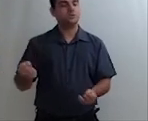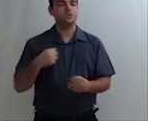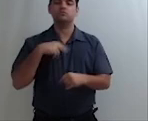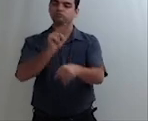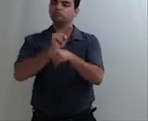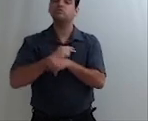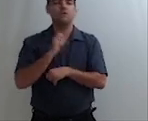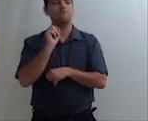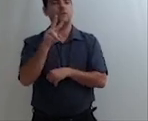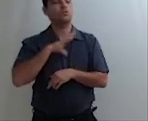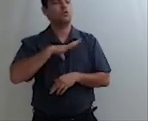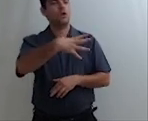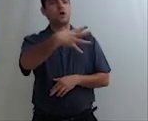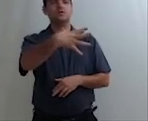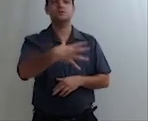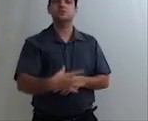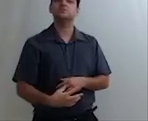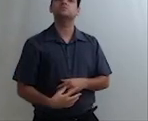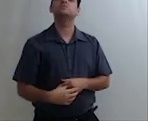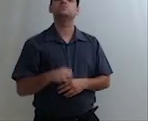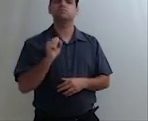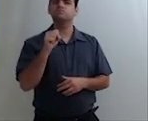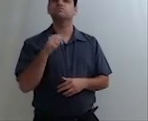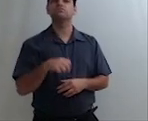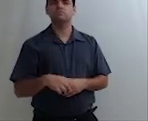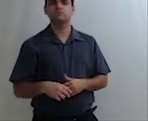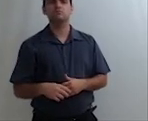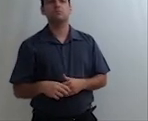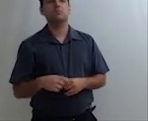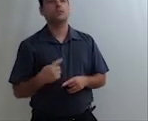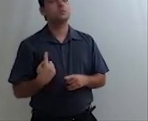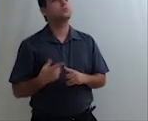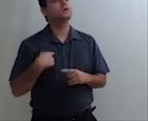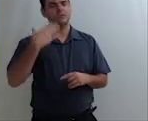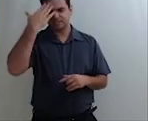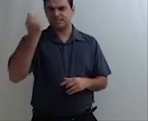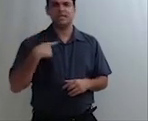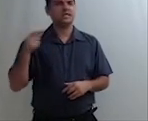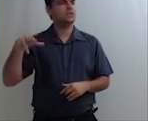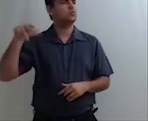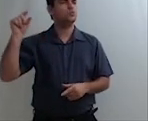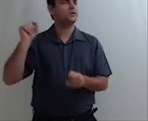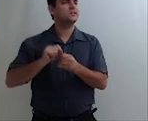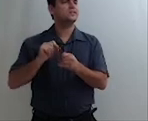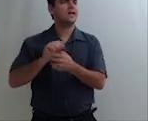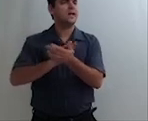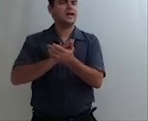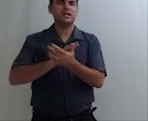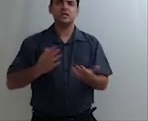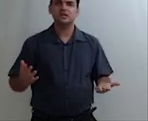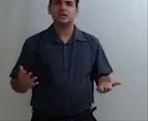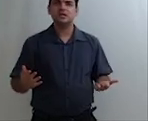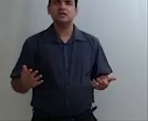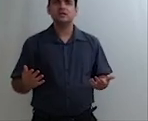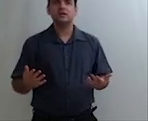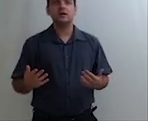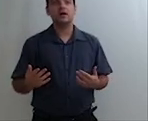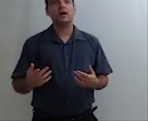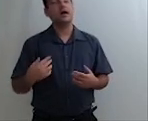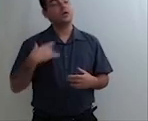defendê-lo me senti porque tinha certeza que ele não havia feito eu eneri uma